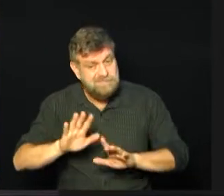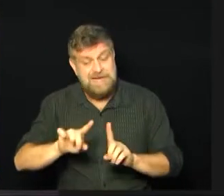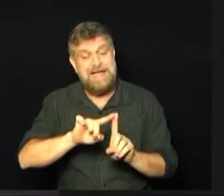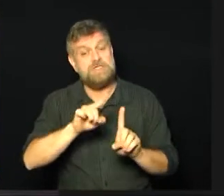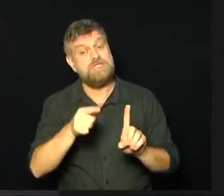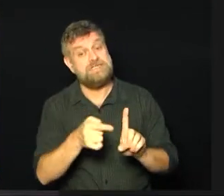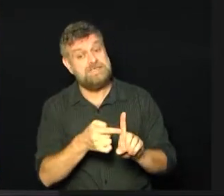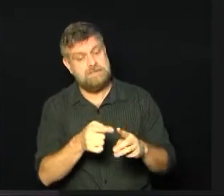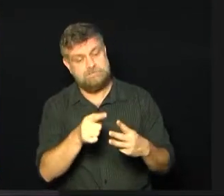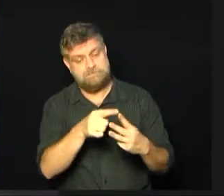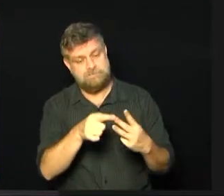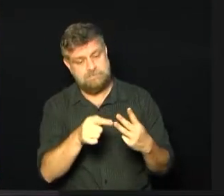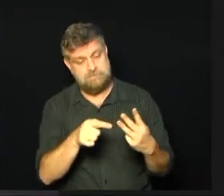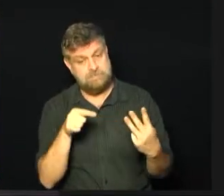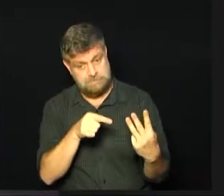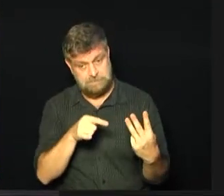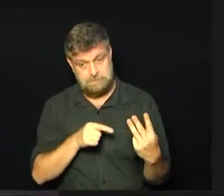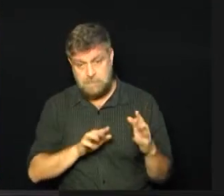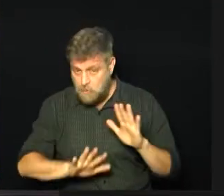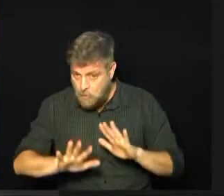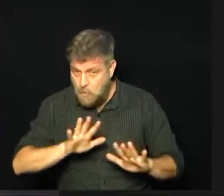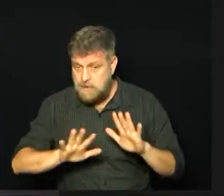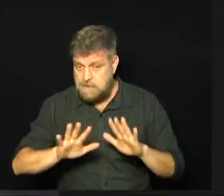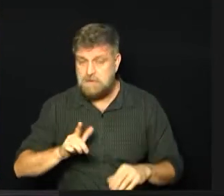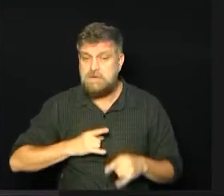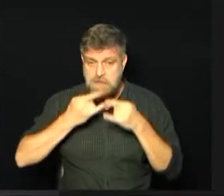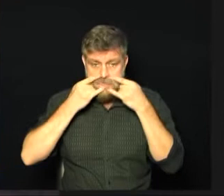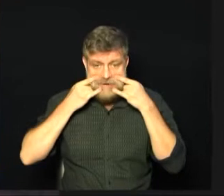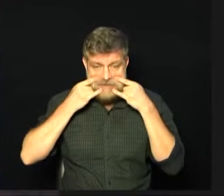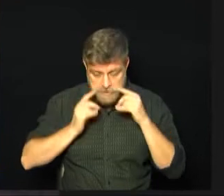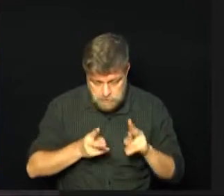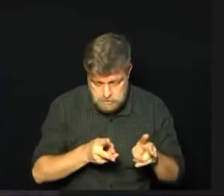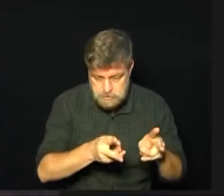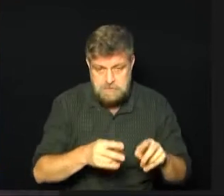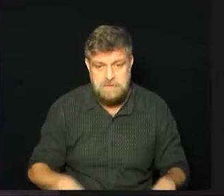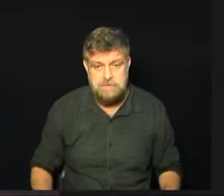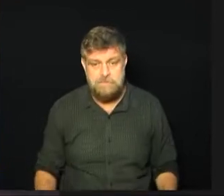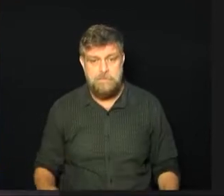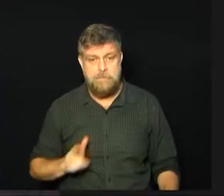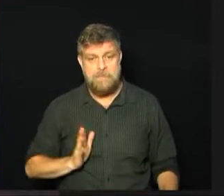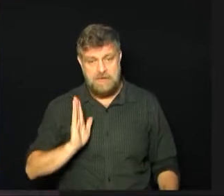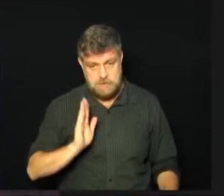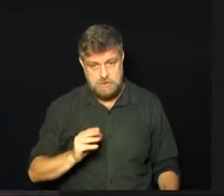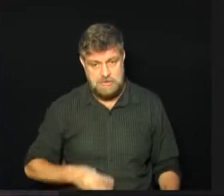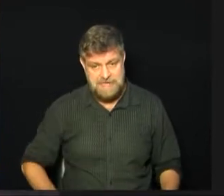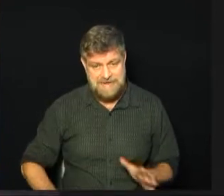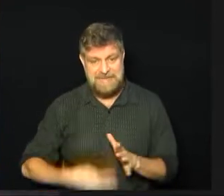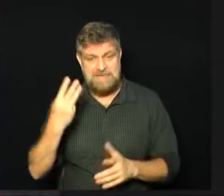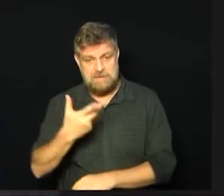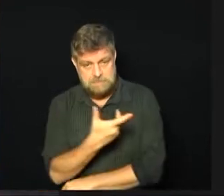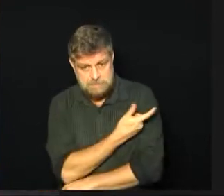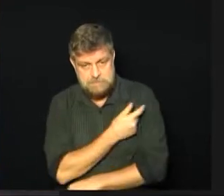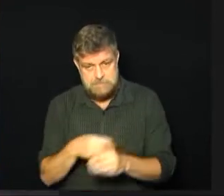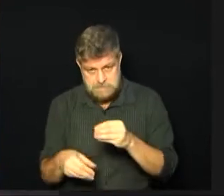né, deva ter um pouco mais de cuidado e manter o uso de máscara. Mesmo agora, que tiver tomado as 3 doses, inclusive o